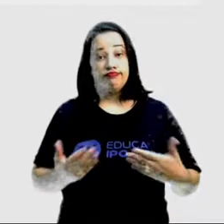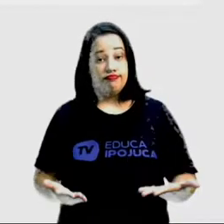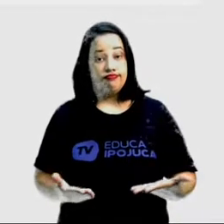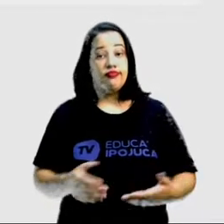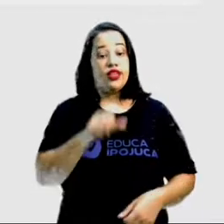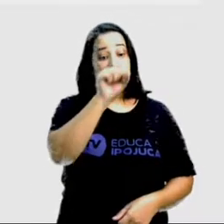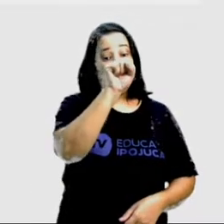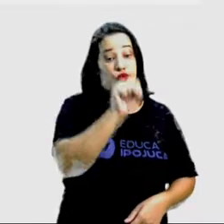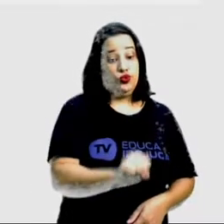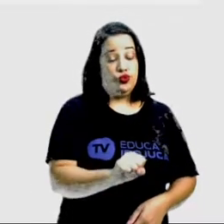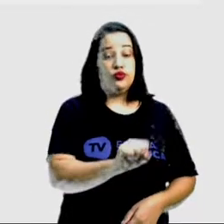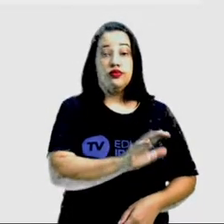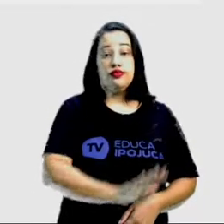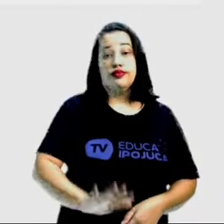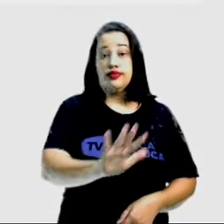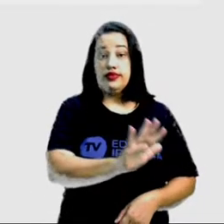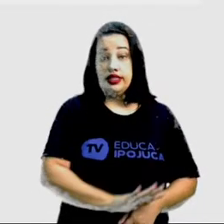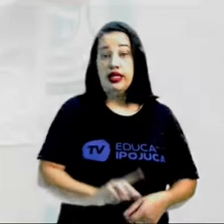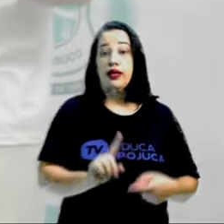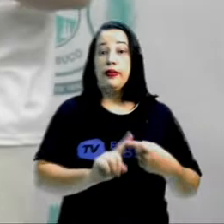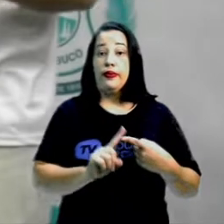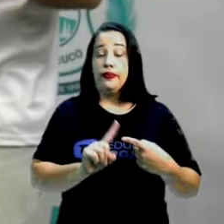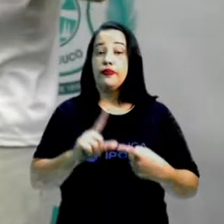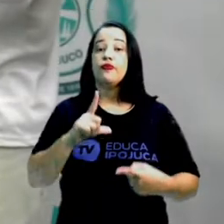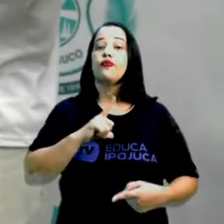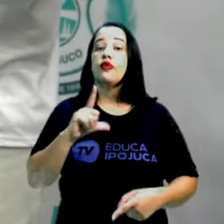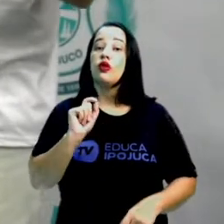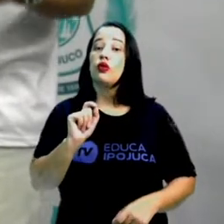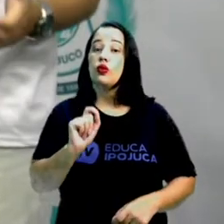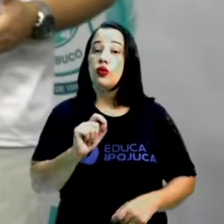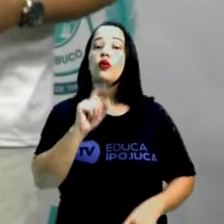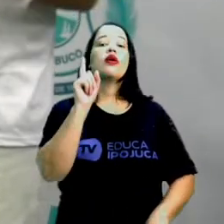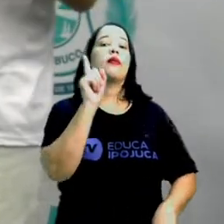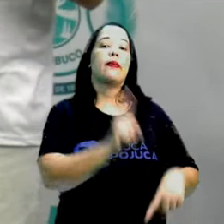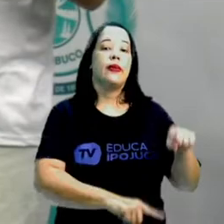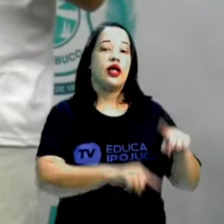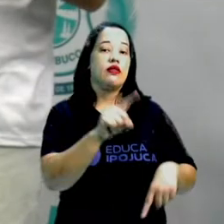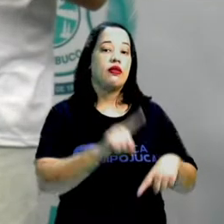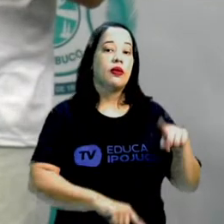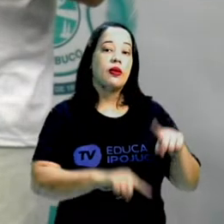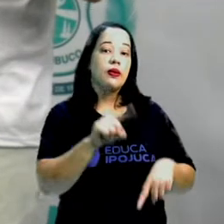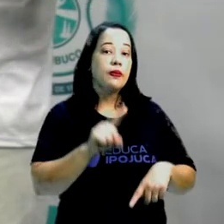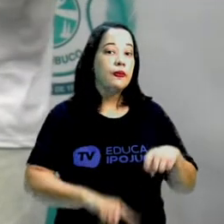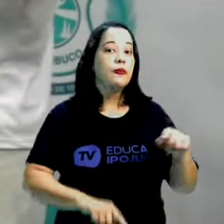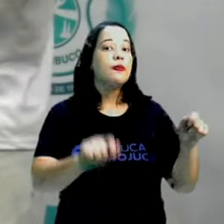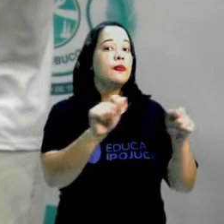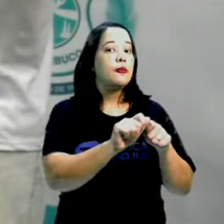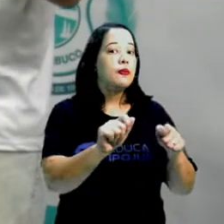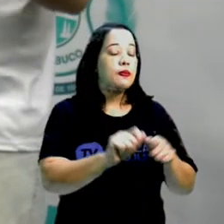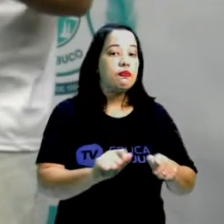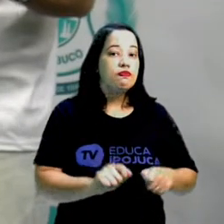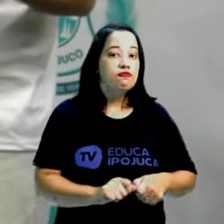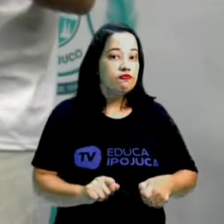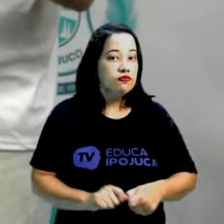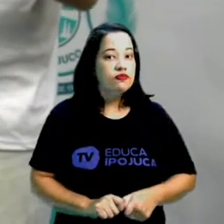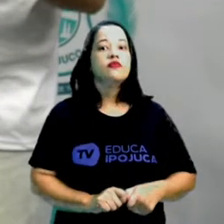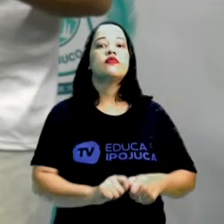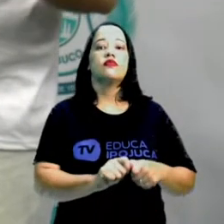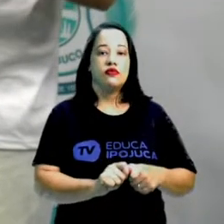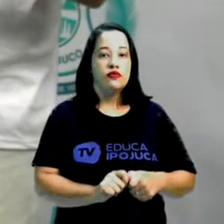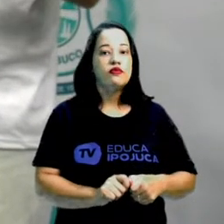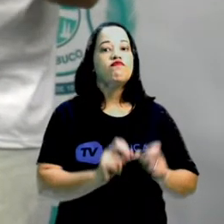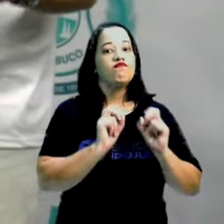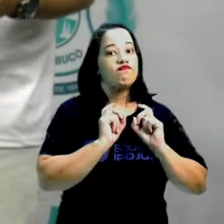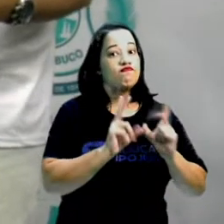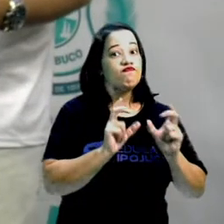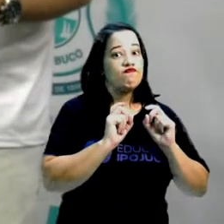No sul, você também vai ter a produção de produtos para exportação, que eram